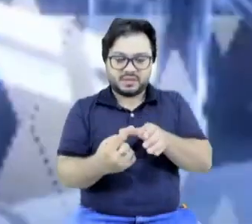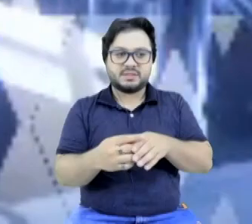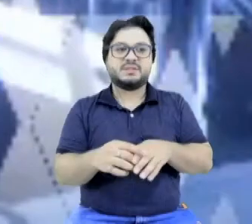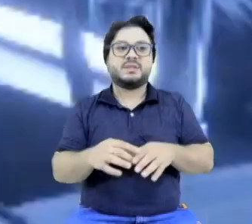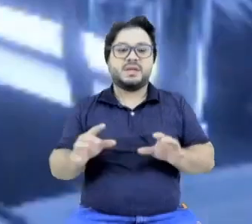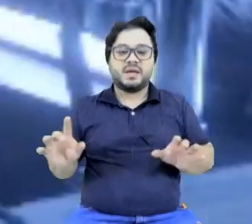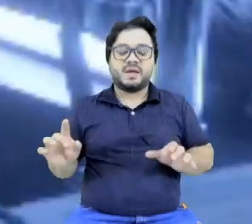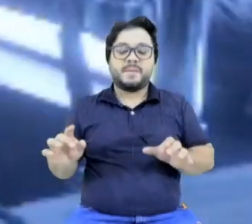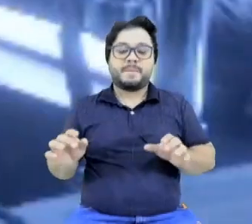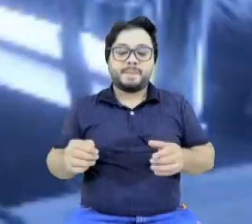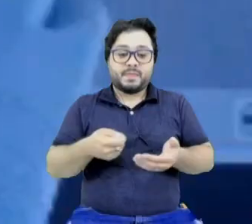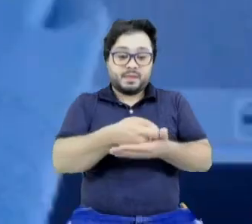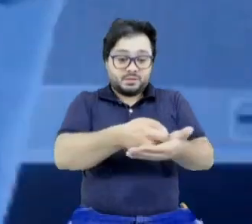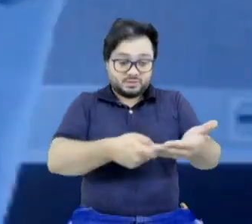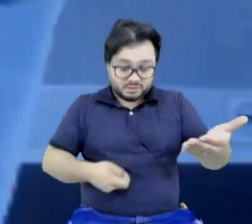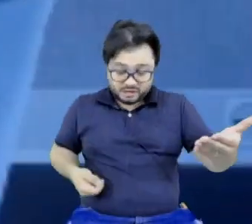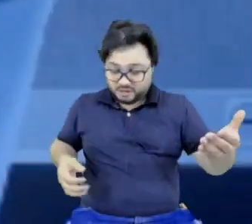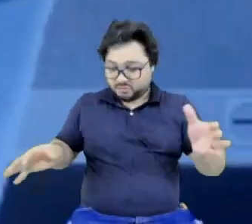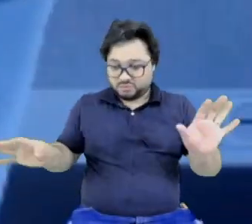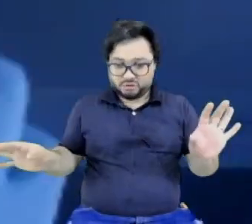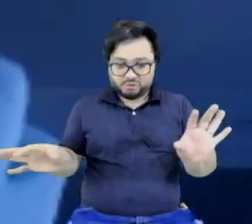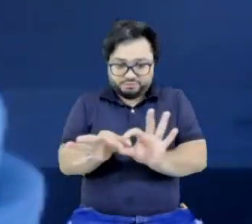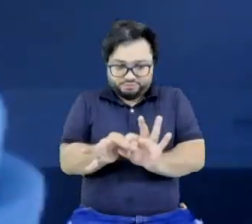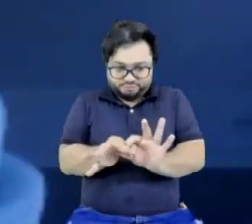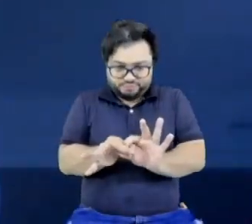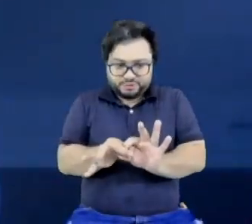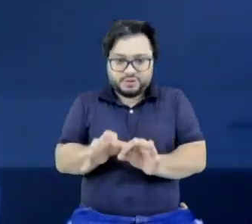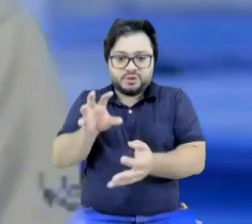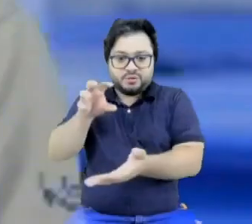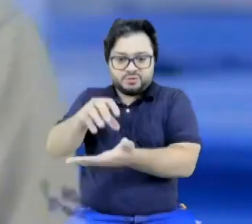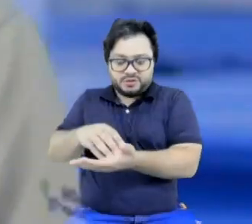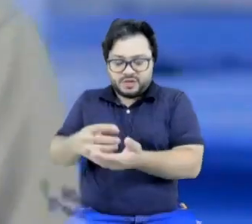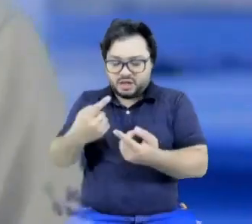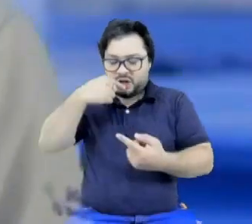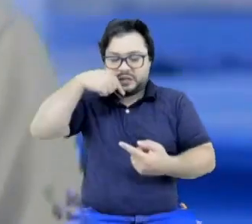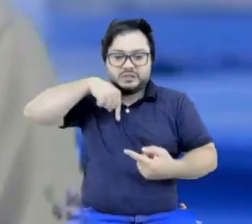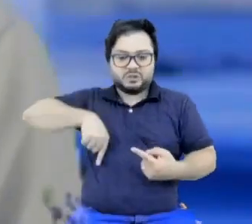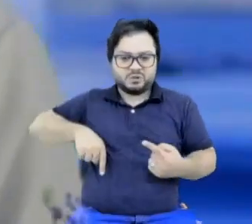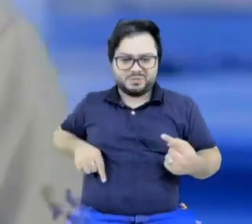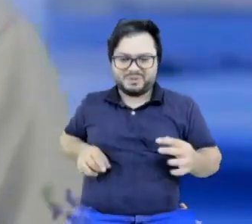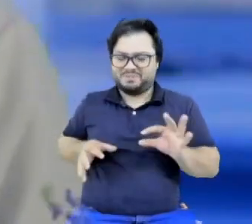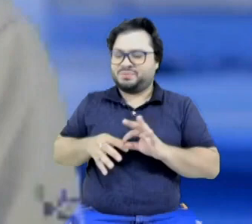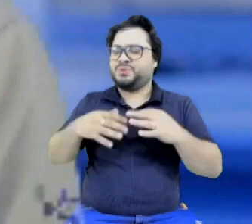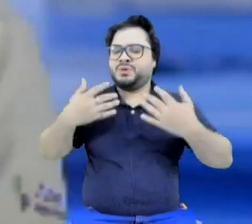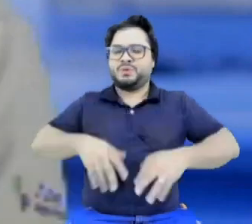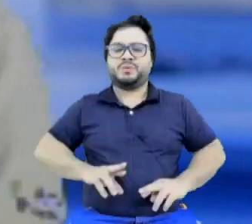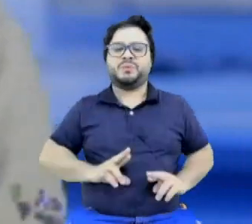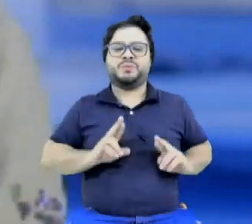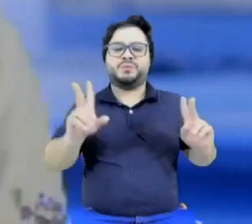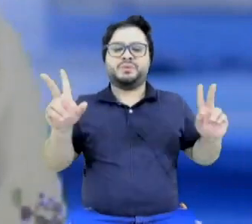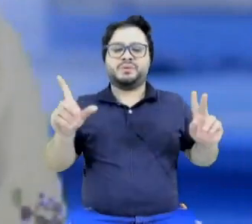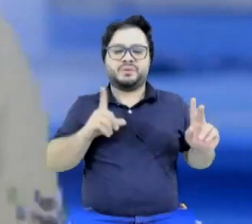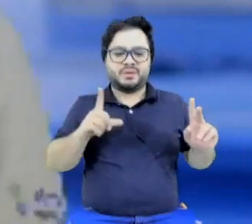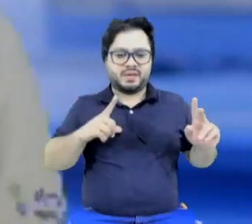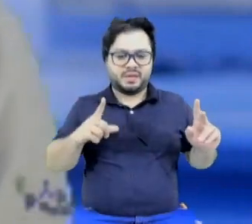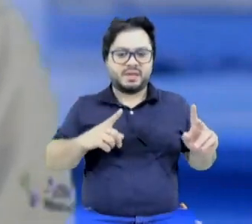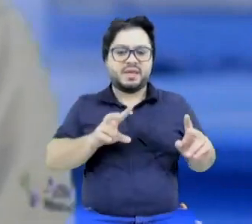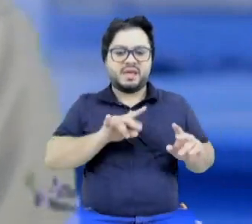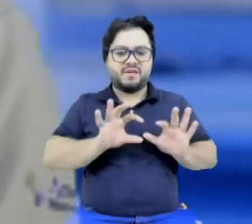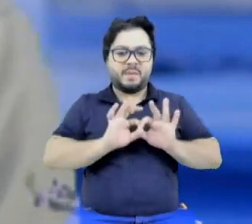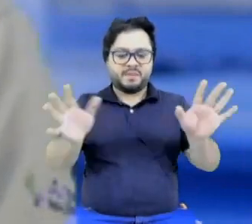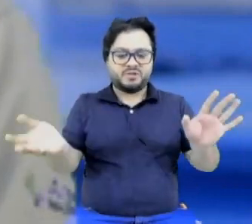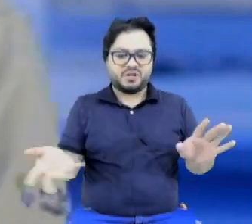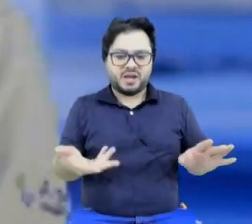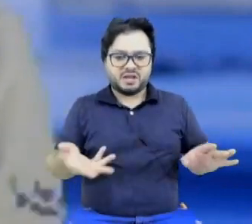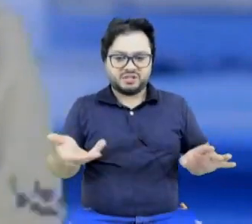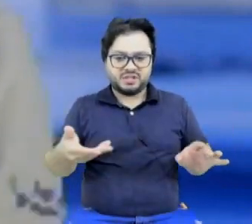integração dos laudos anatomopatológicos com os centros de endoscopia será um grande diferencial e permitirá agilidade